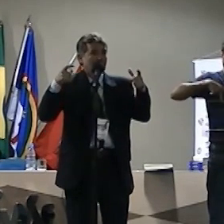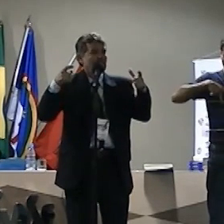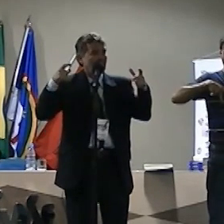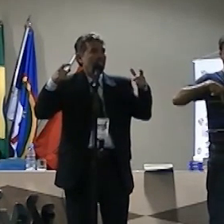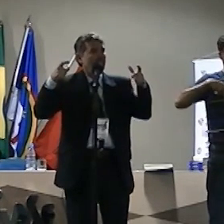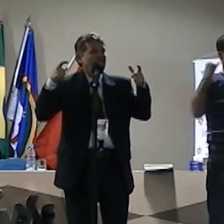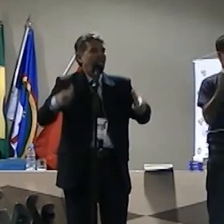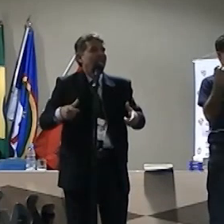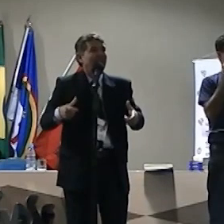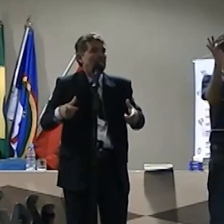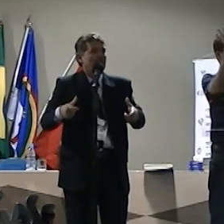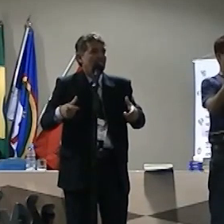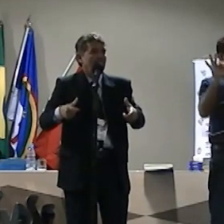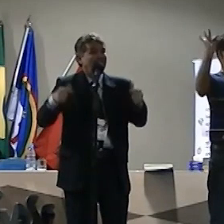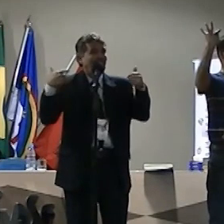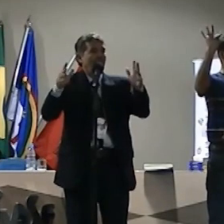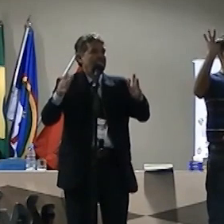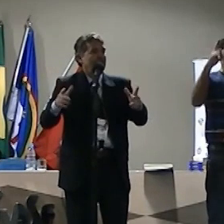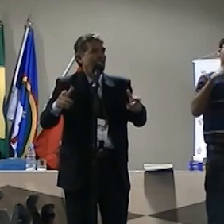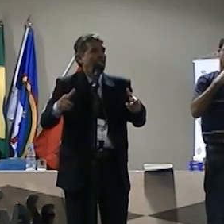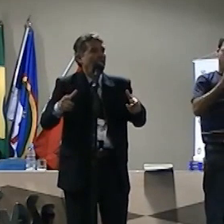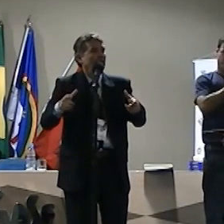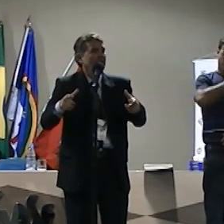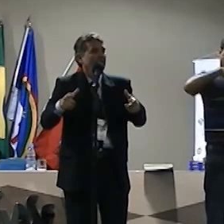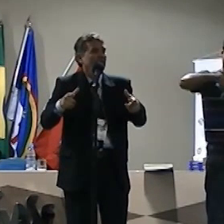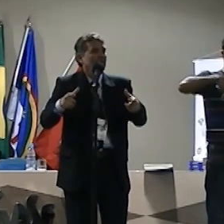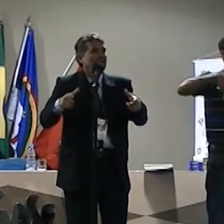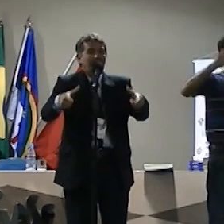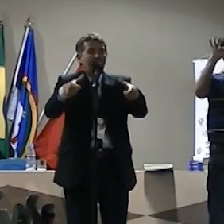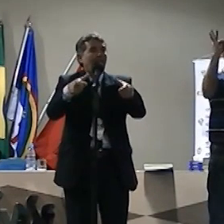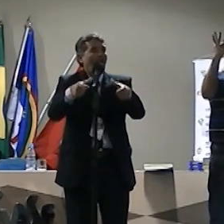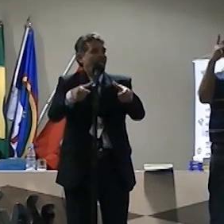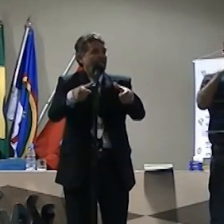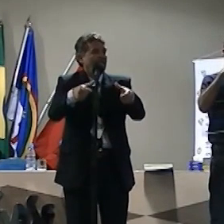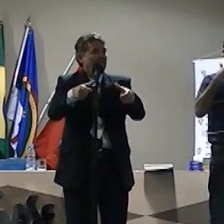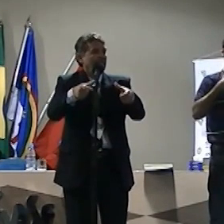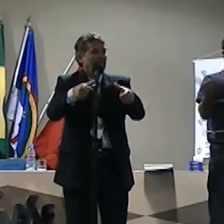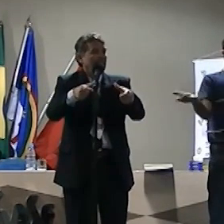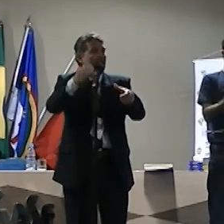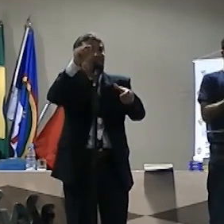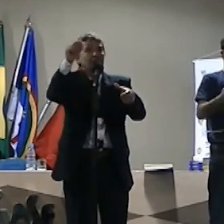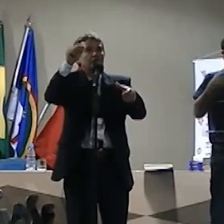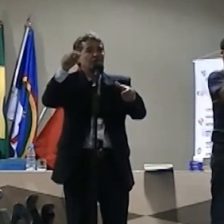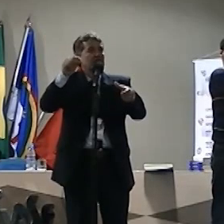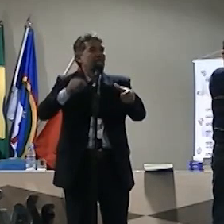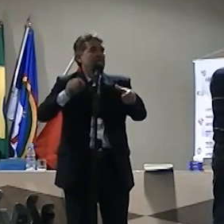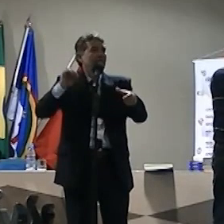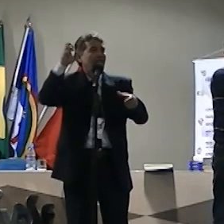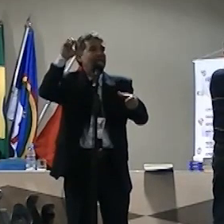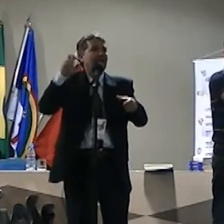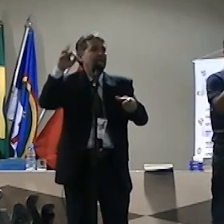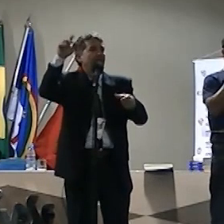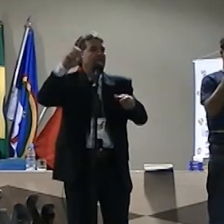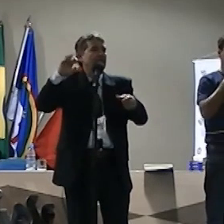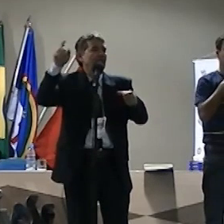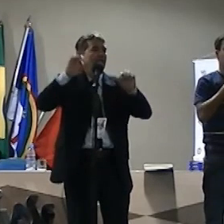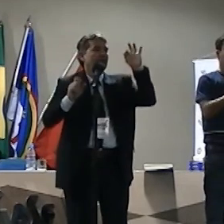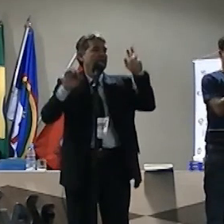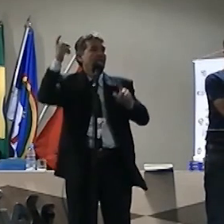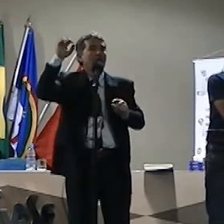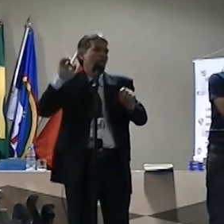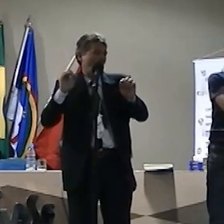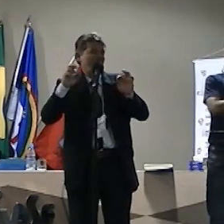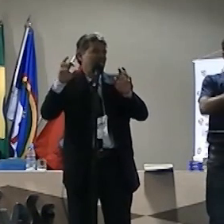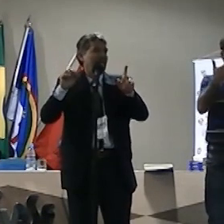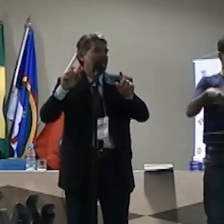inclusive está no Ministério Público Federal, minha denúncia, está lá o processo rolando, está lá a prova. E a questão XY, a intérprete foi